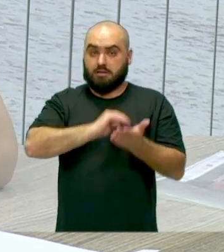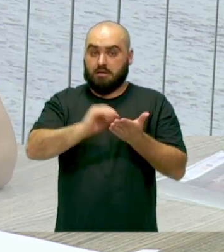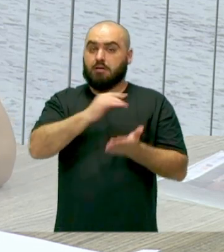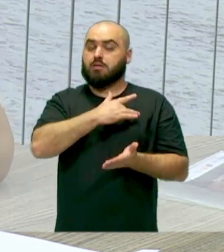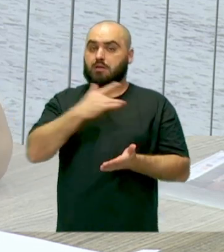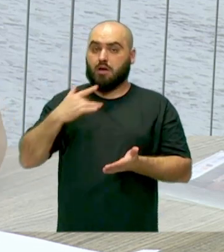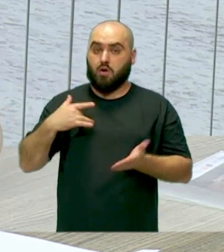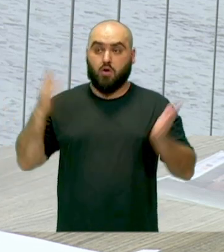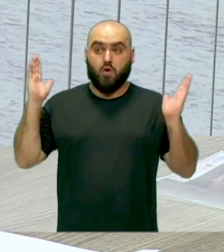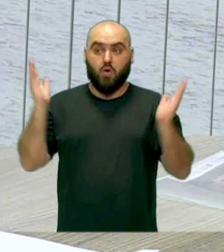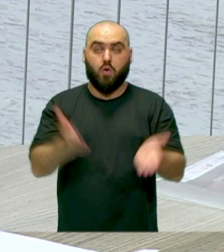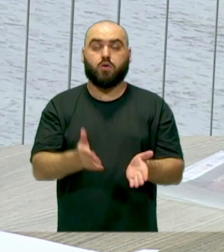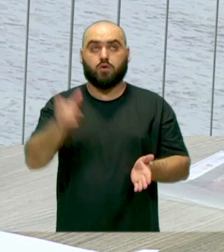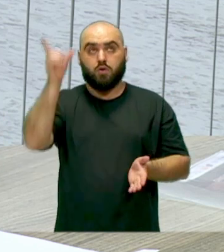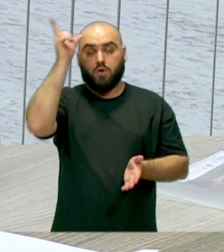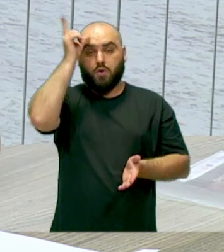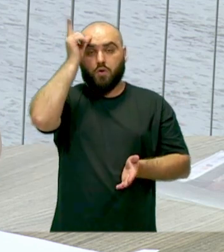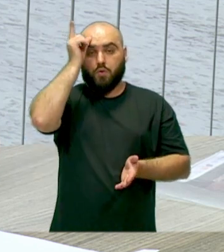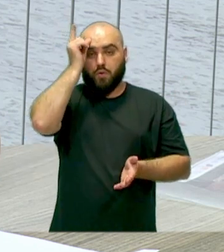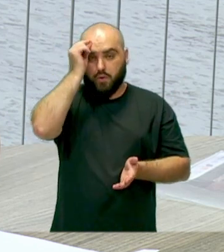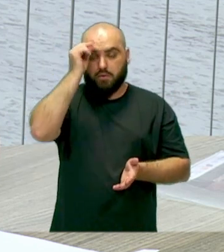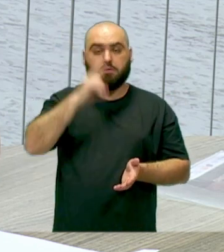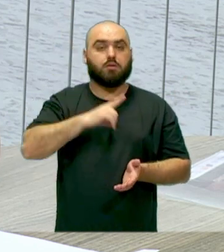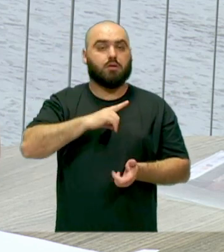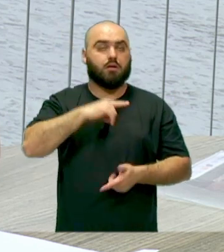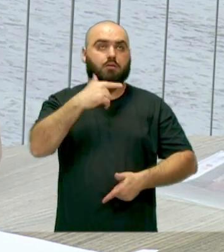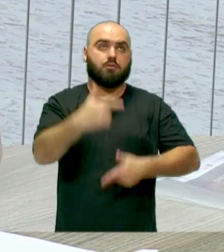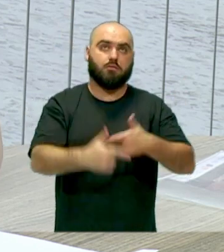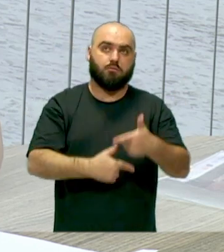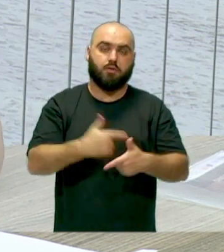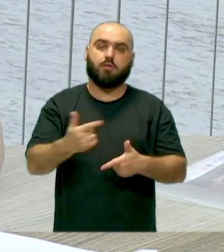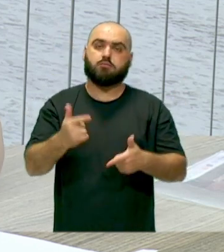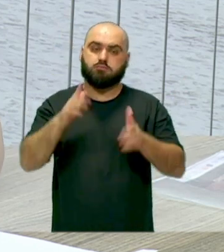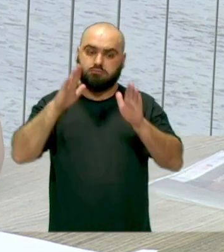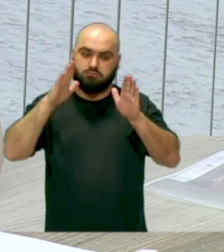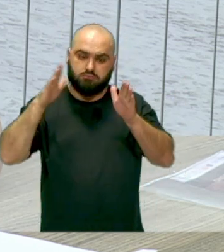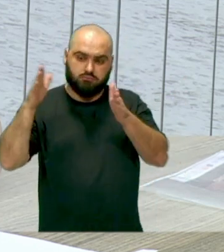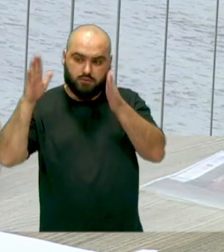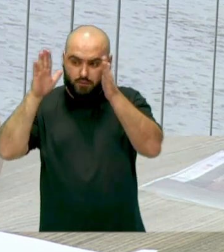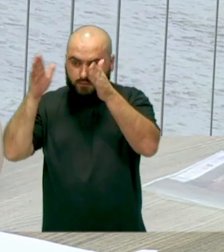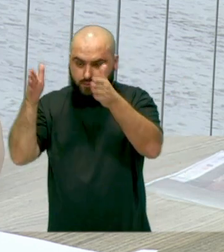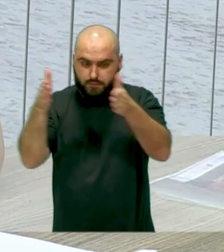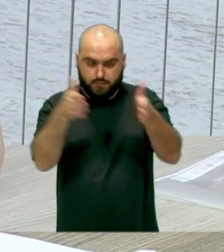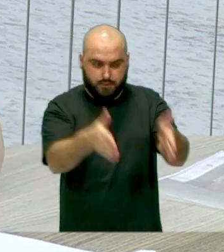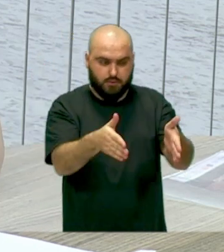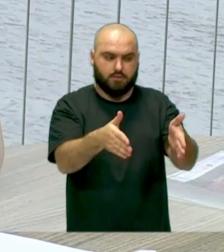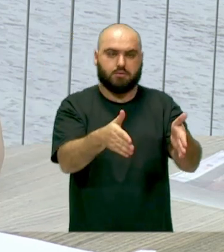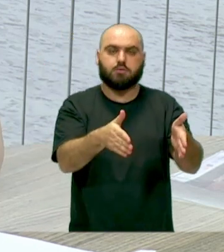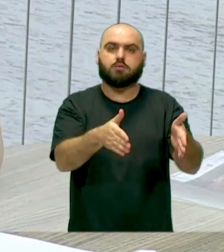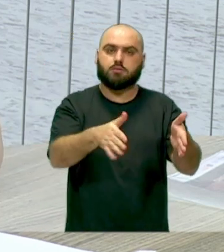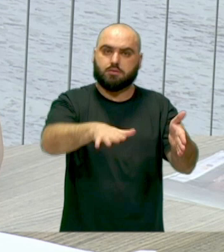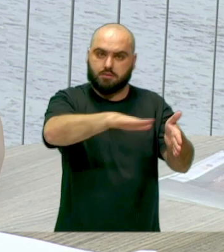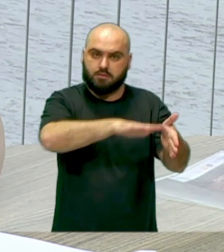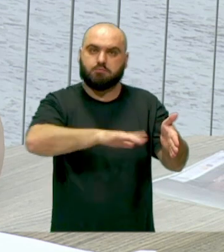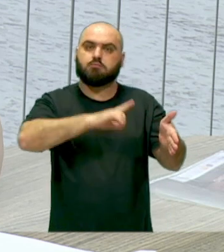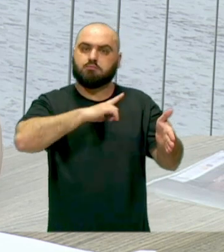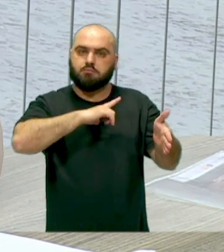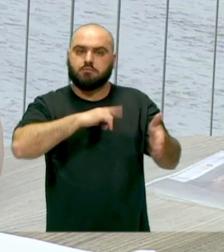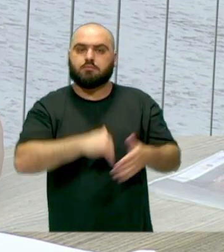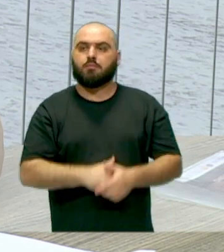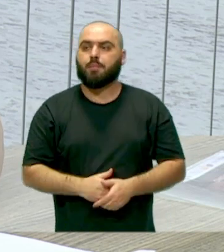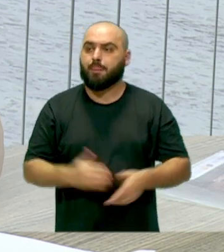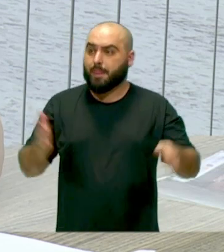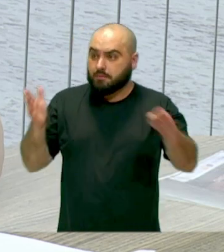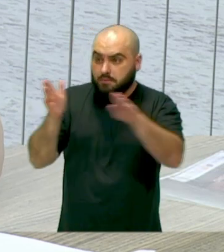que hoje, graças a Deus, tem um trabalho assim bastante voltado, bem direcionado, né? As